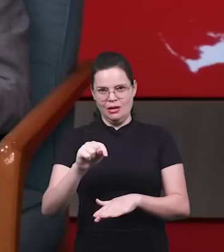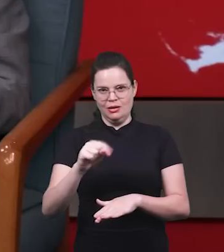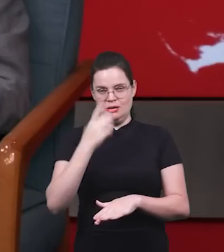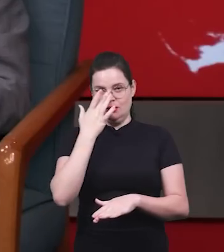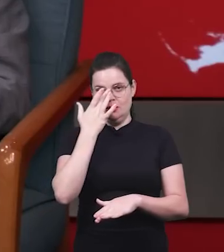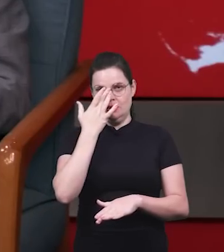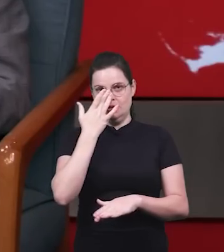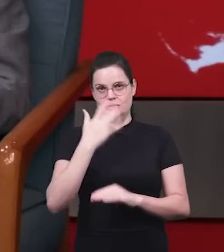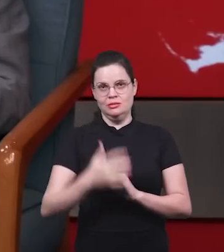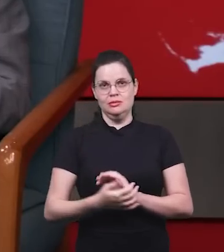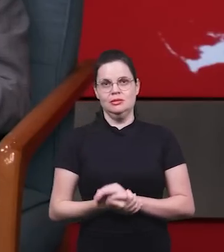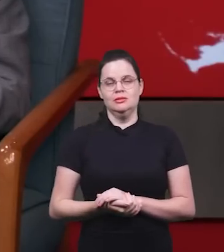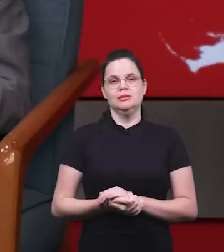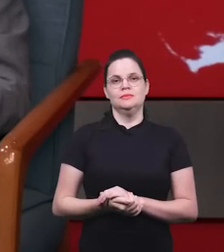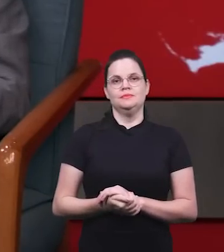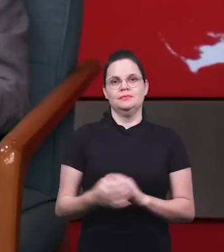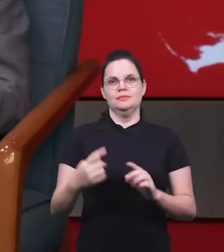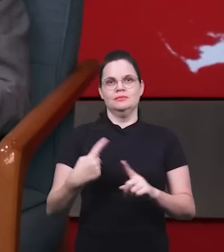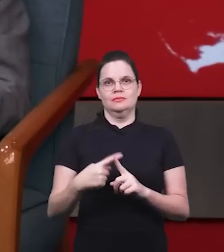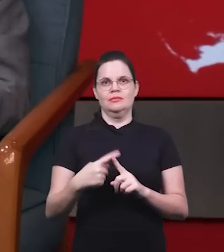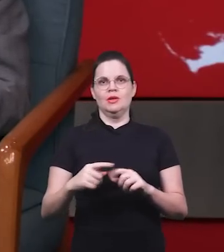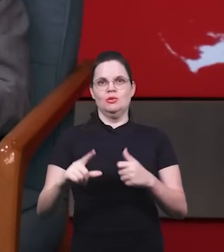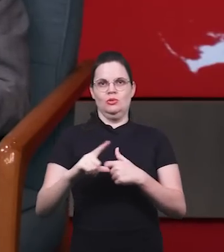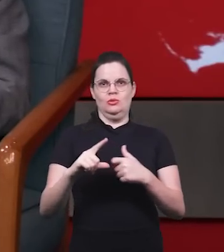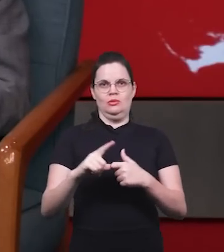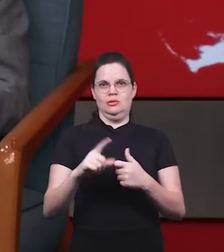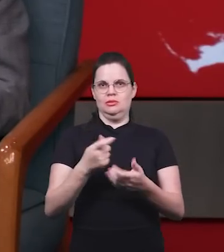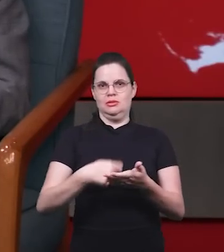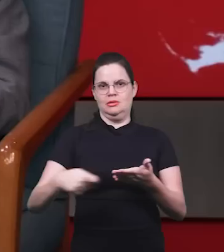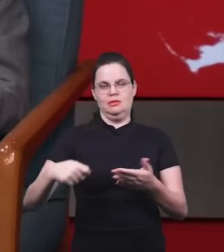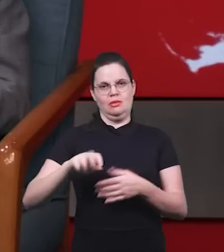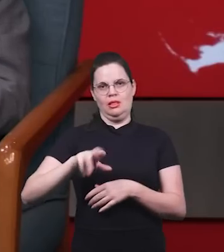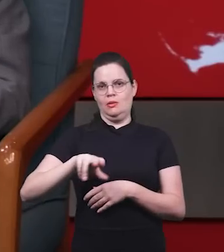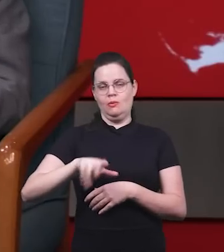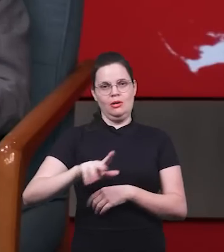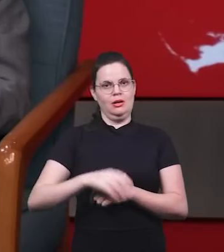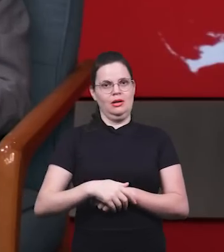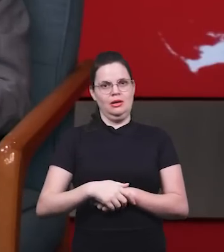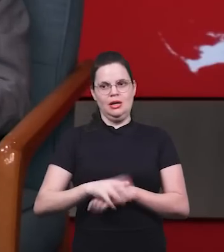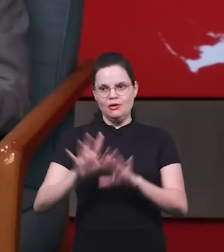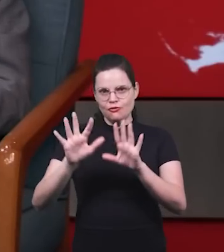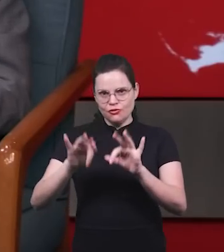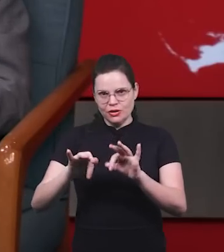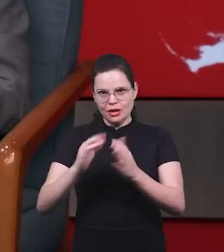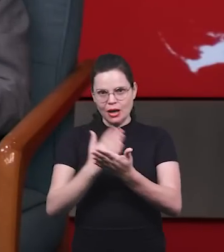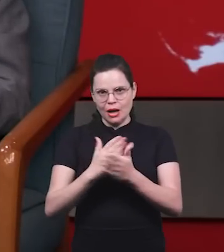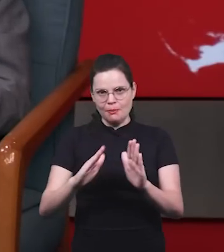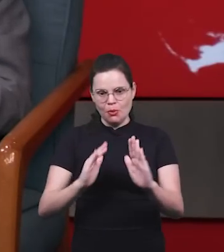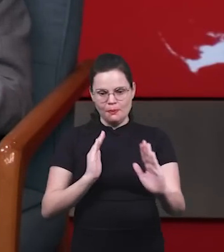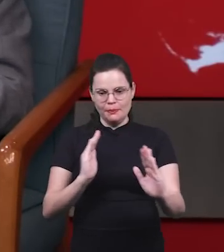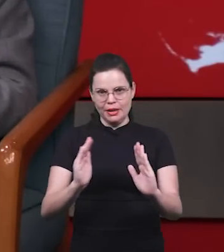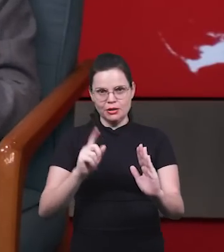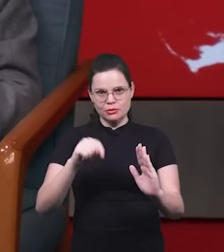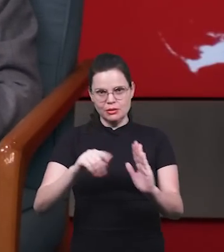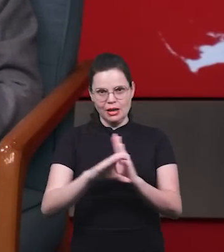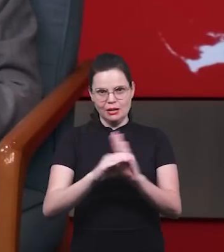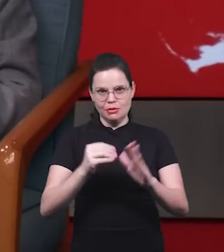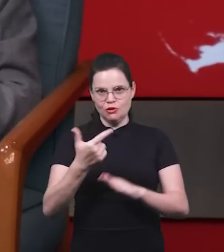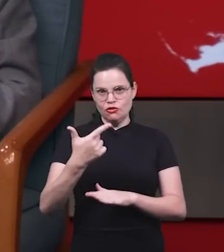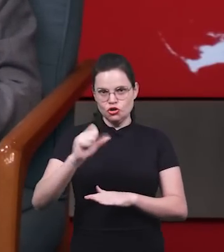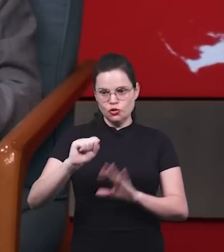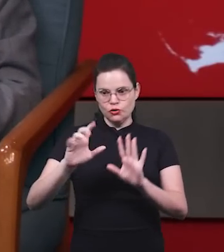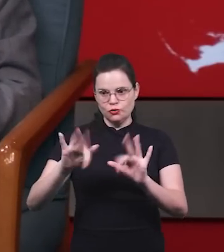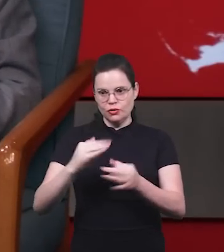apóstolo, né? Pelo evangelista Lucas. Não é bem isso.